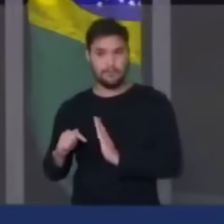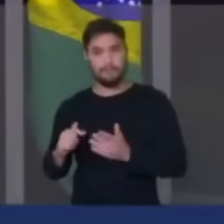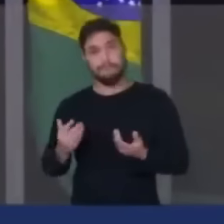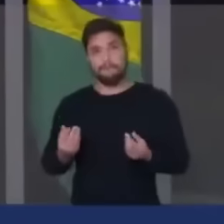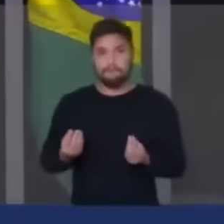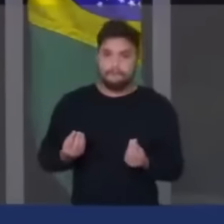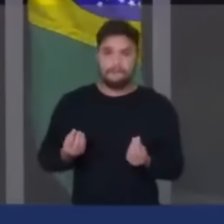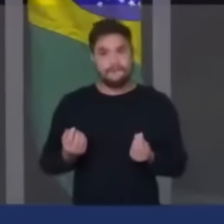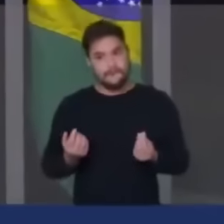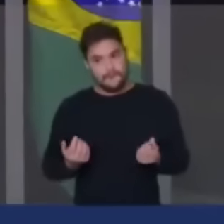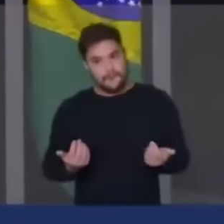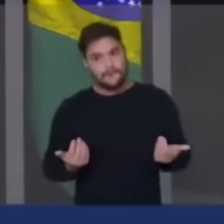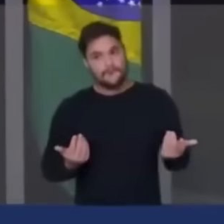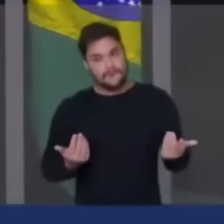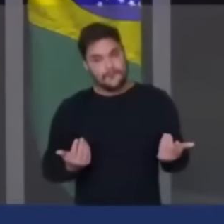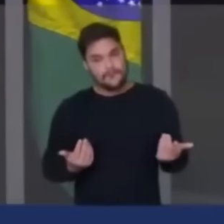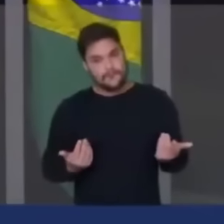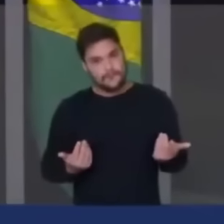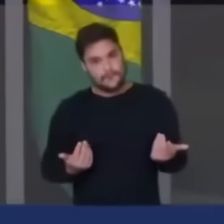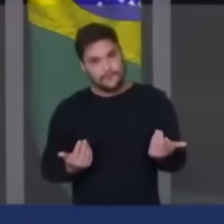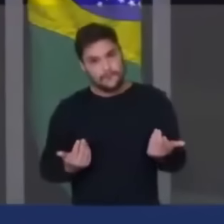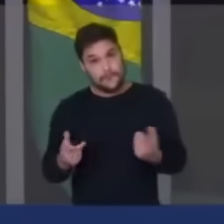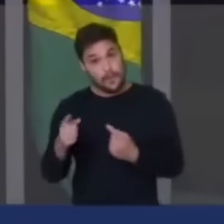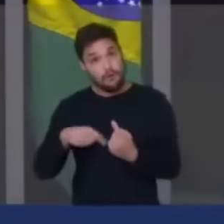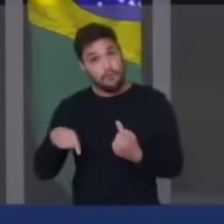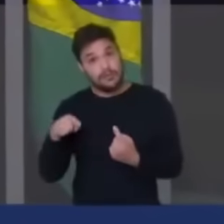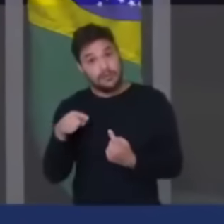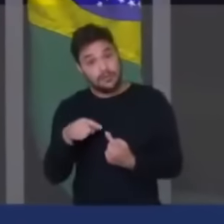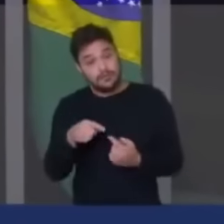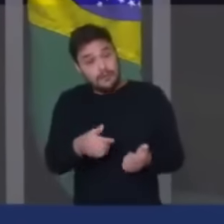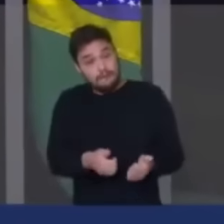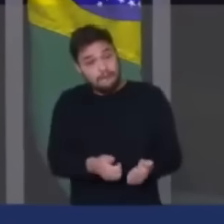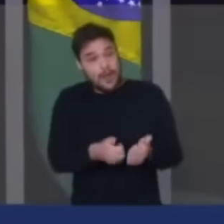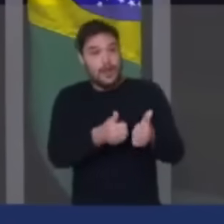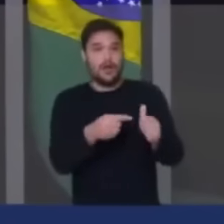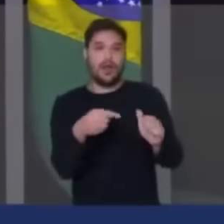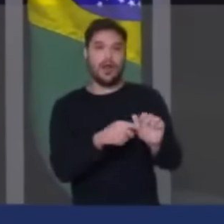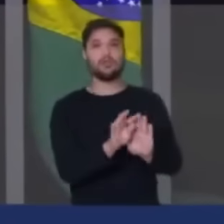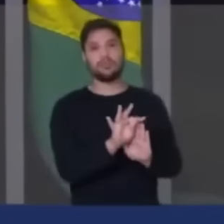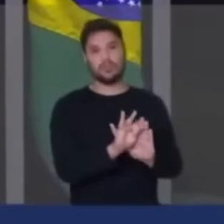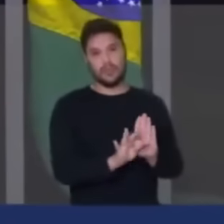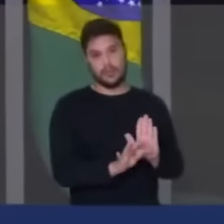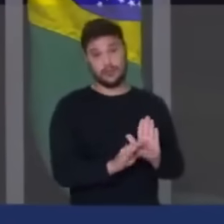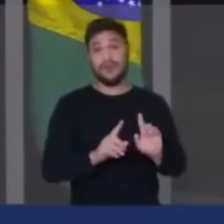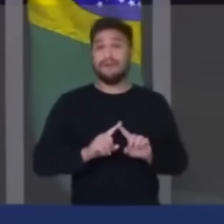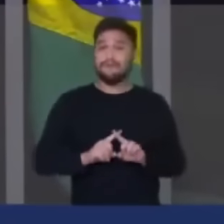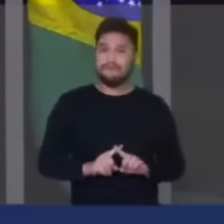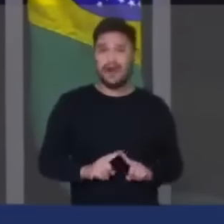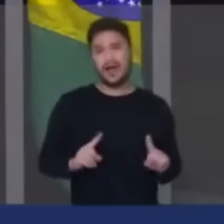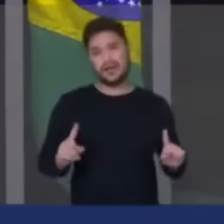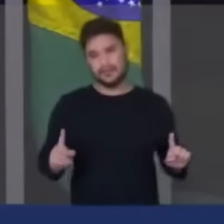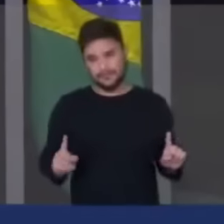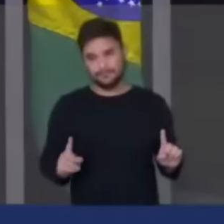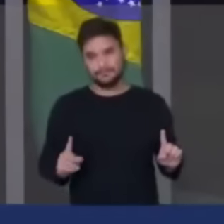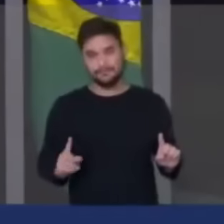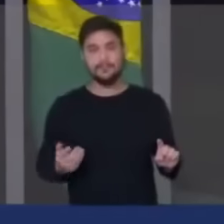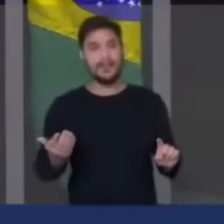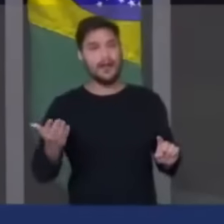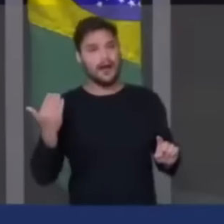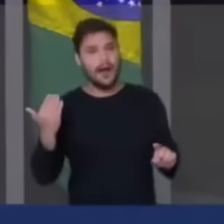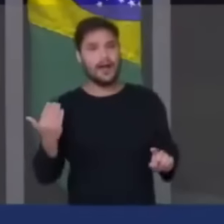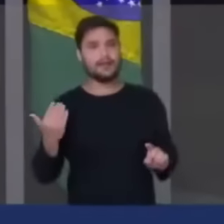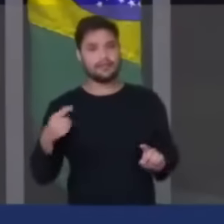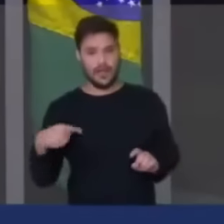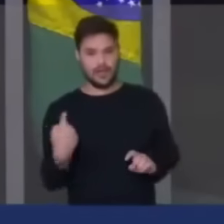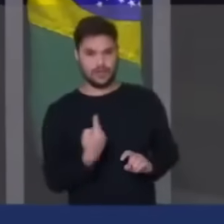de uma certa forma, aperfeiçoam o nosso texto. Porém, desde o início, quando nós